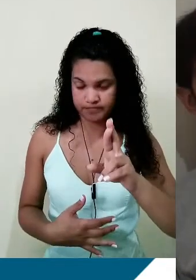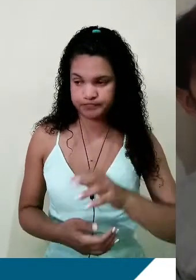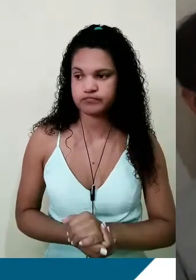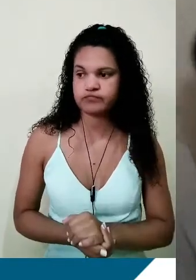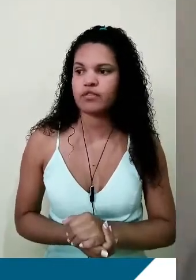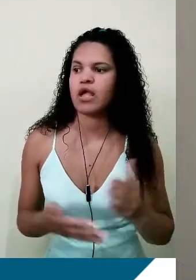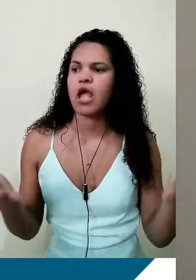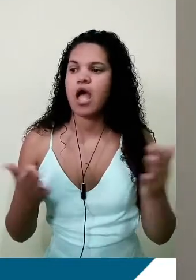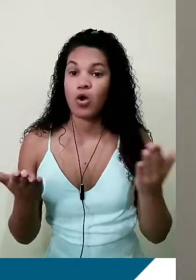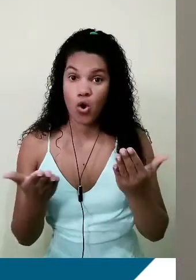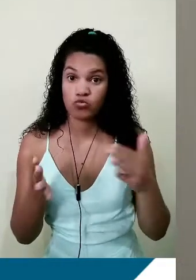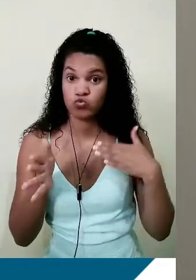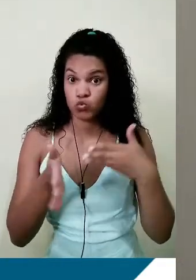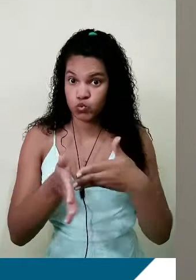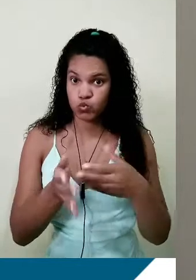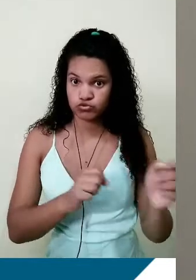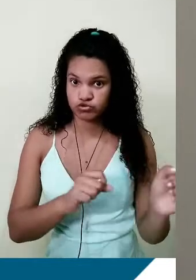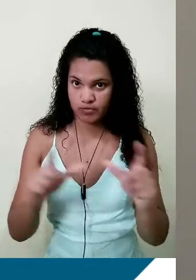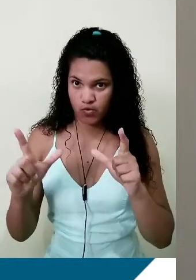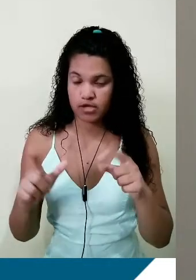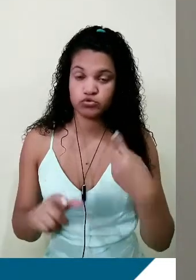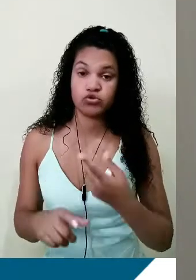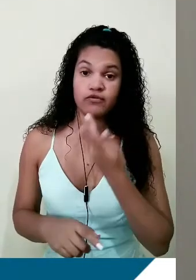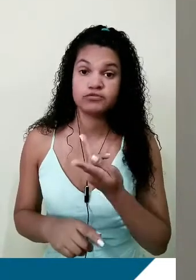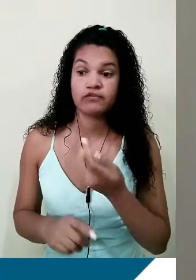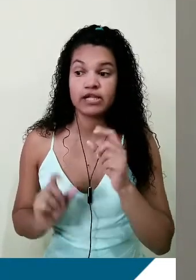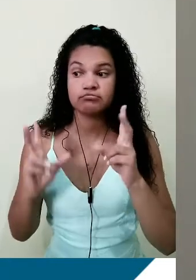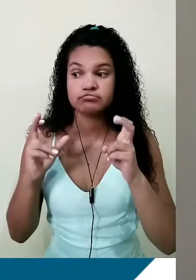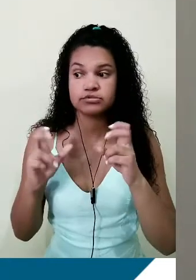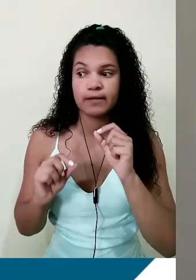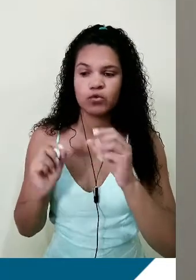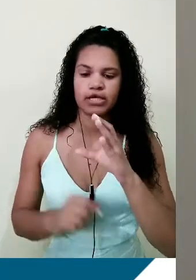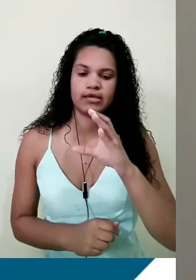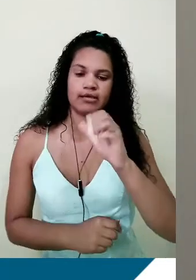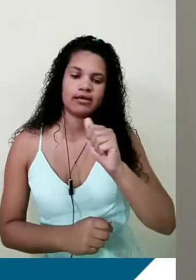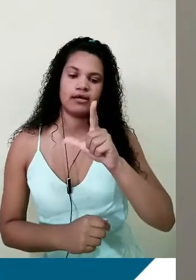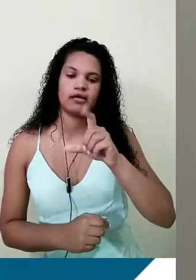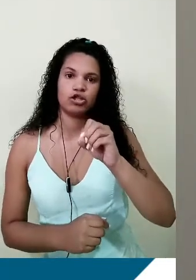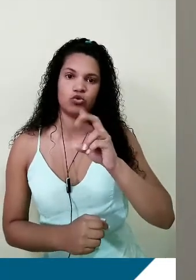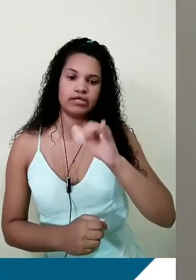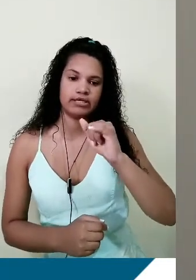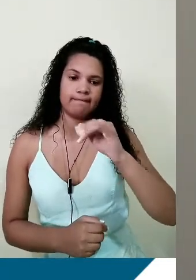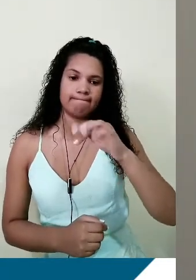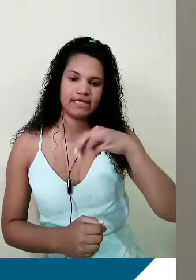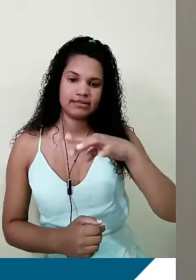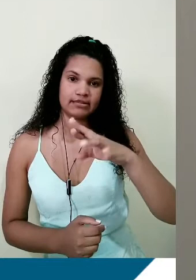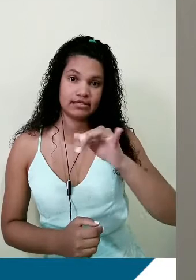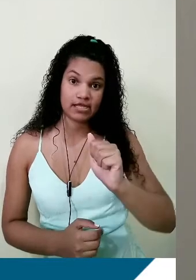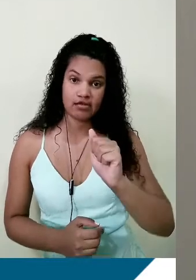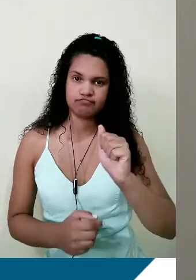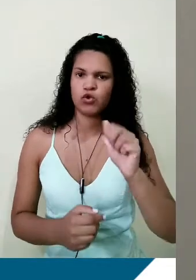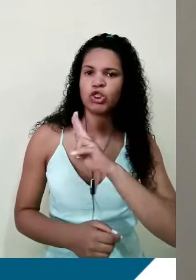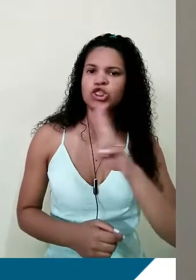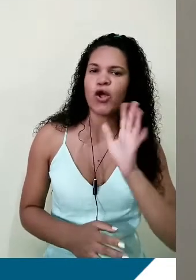hoje, a gente vai falar um pouquinho sobre a calorimetria. A calorimetria, como o nome já sugere, é a parte da